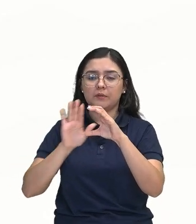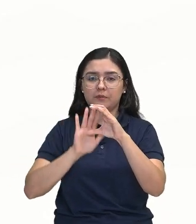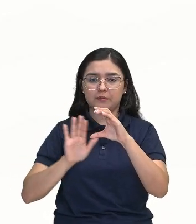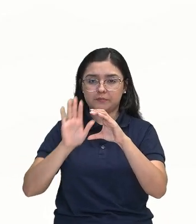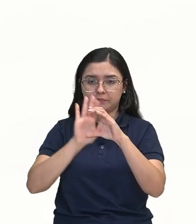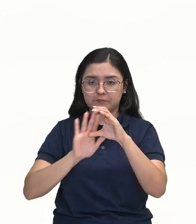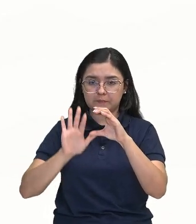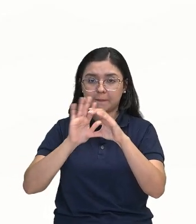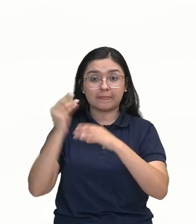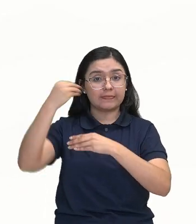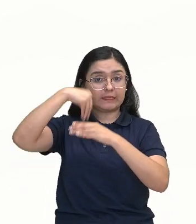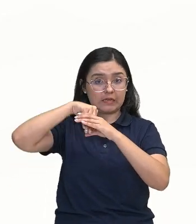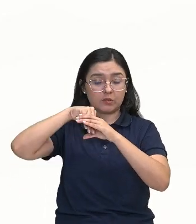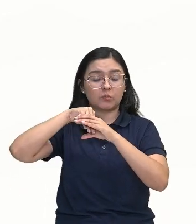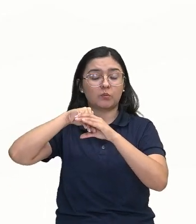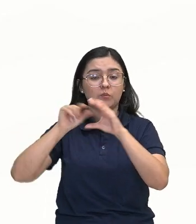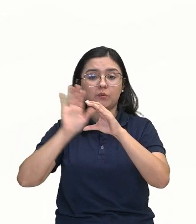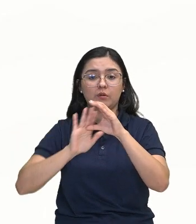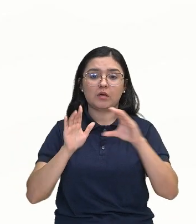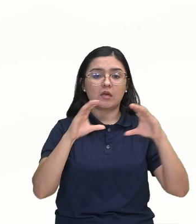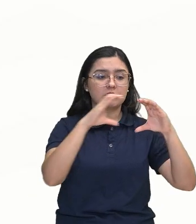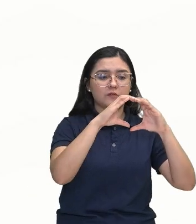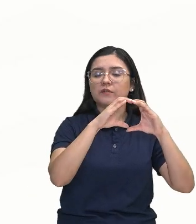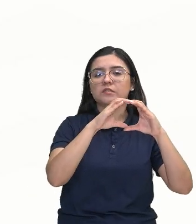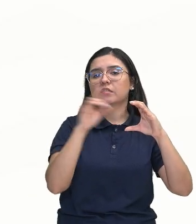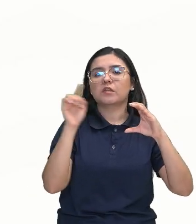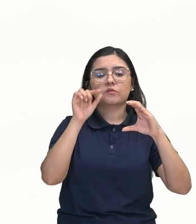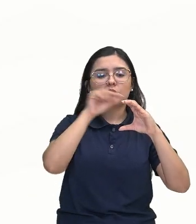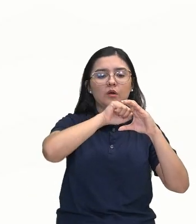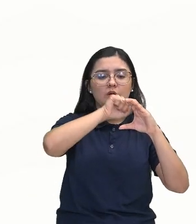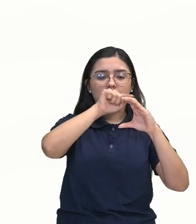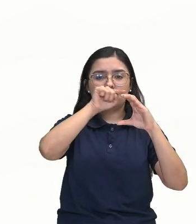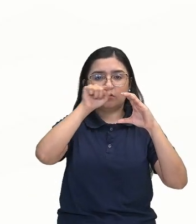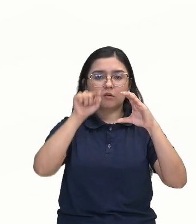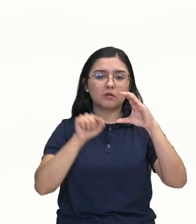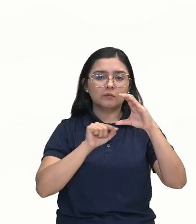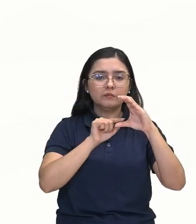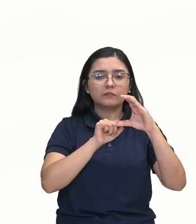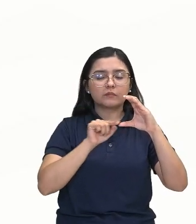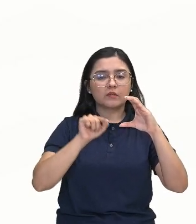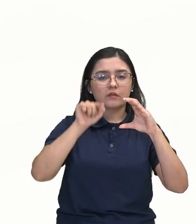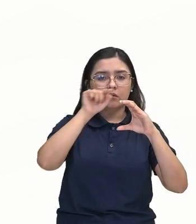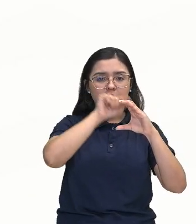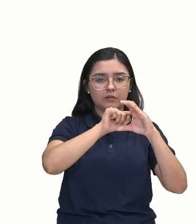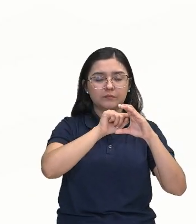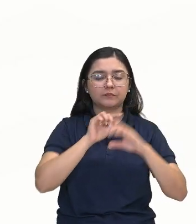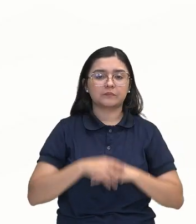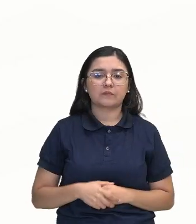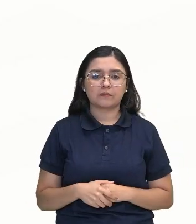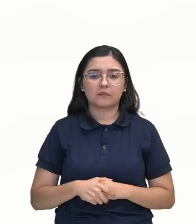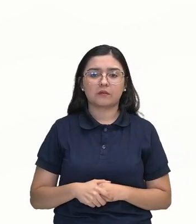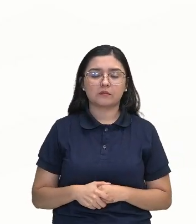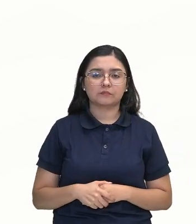interna, tá? A circunferência não, é só, no caso, a região, no caso aqui do comprimento, tá? O